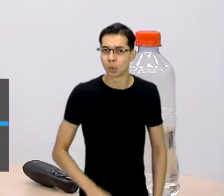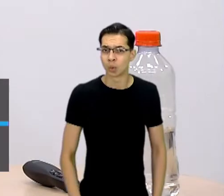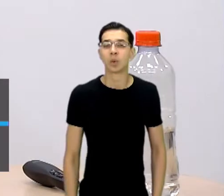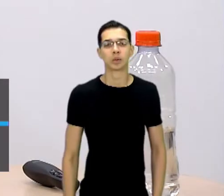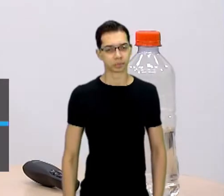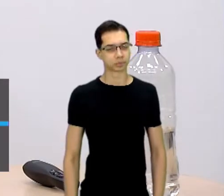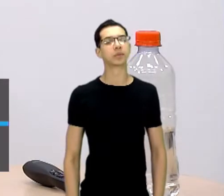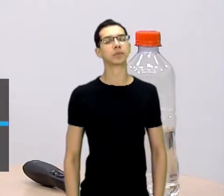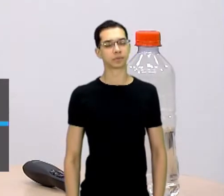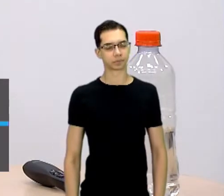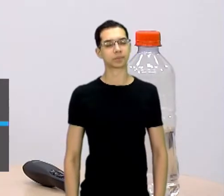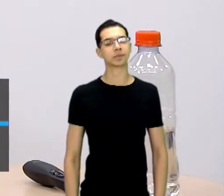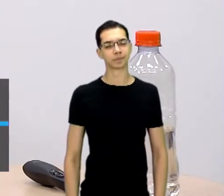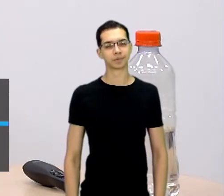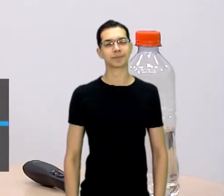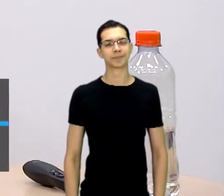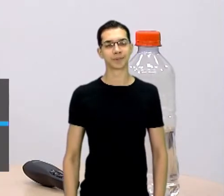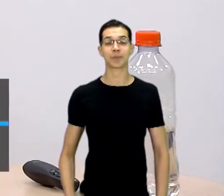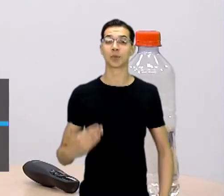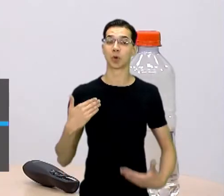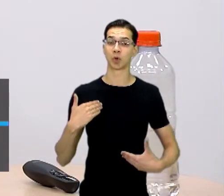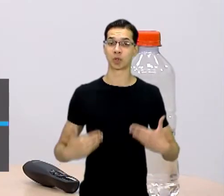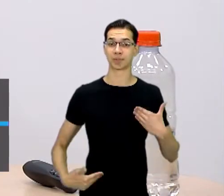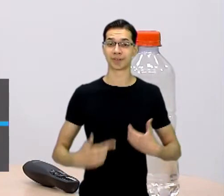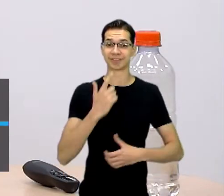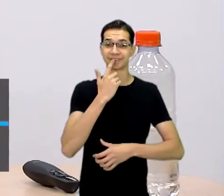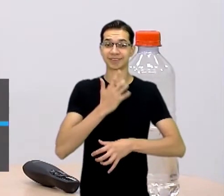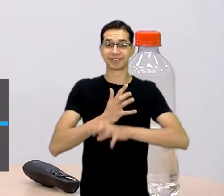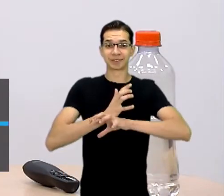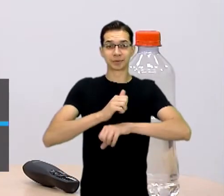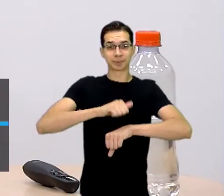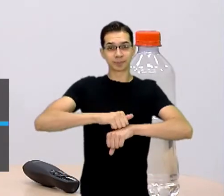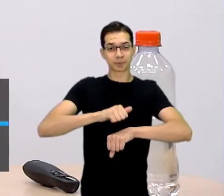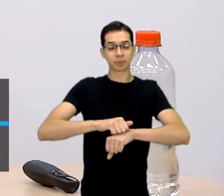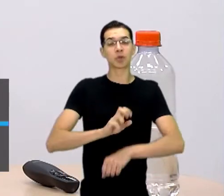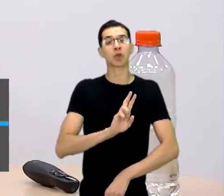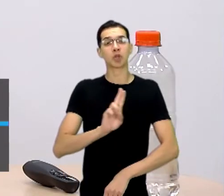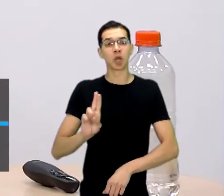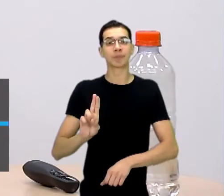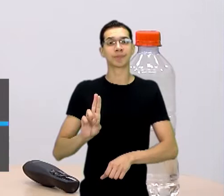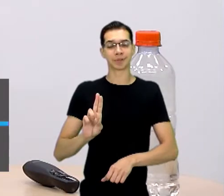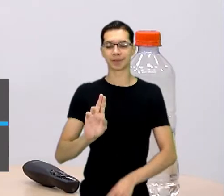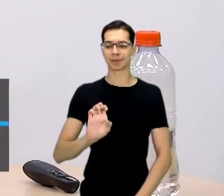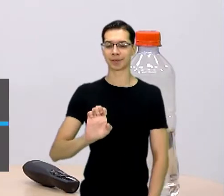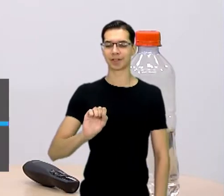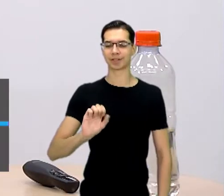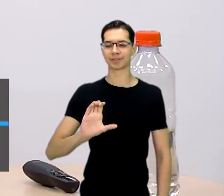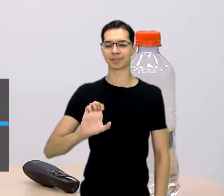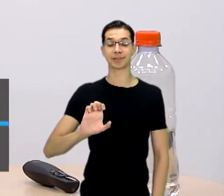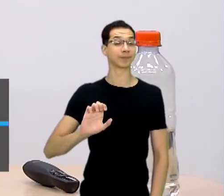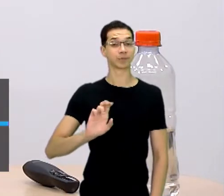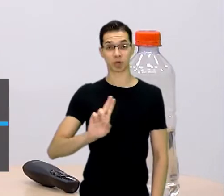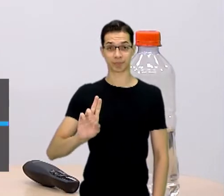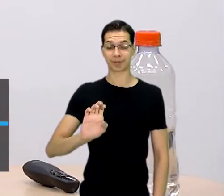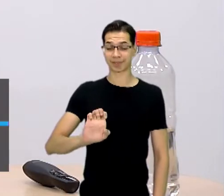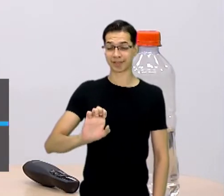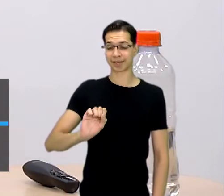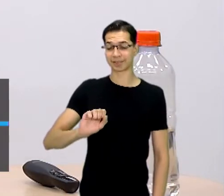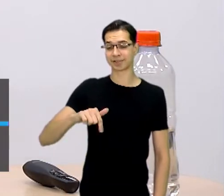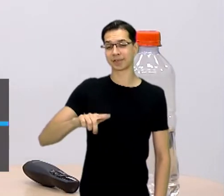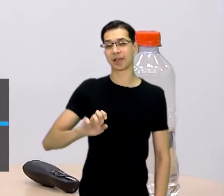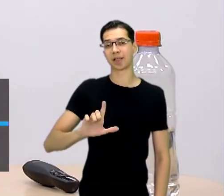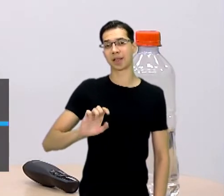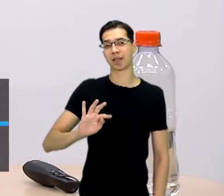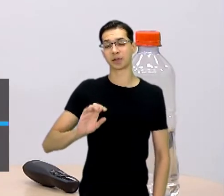do nosso corpo fazem parte, então, do que a gente chama de esqueleto. Então, desde o ossinho que